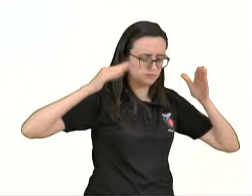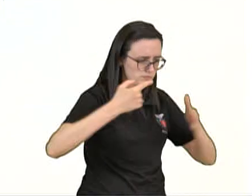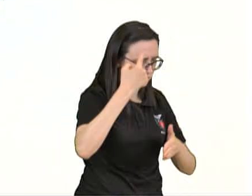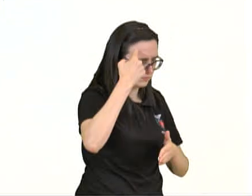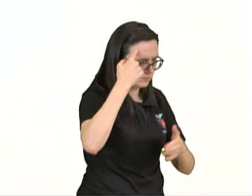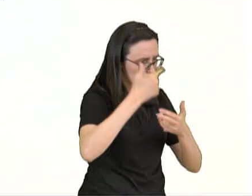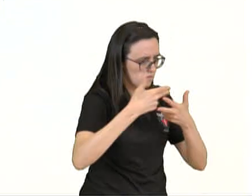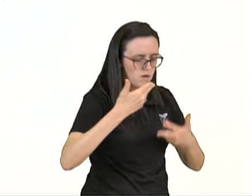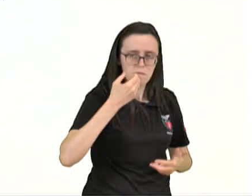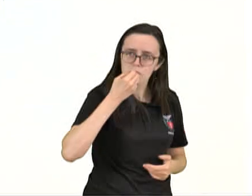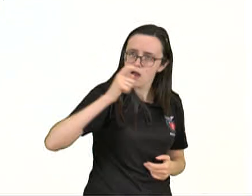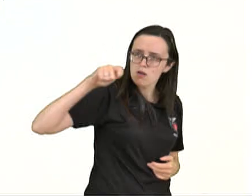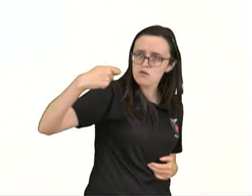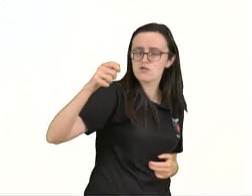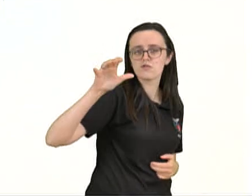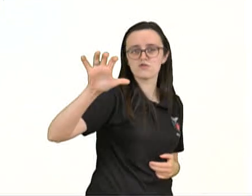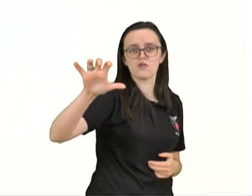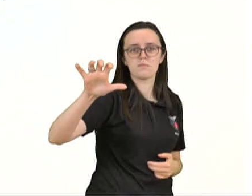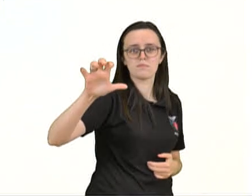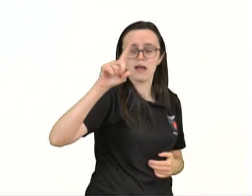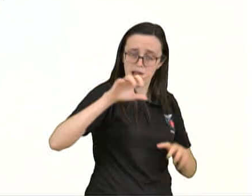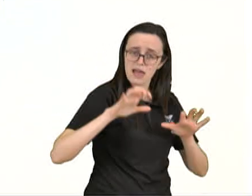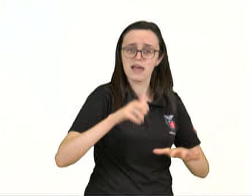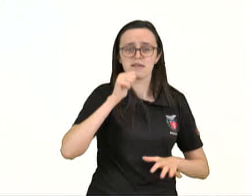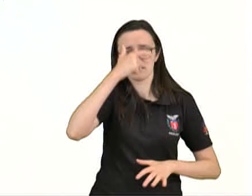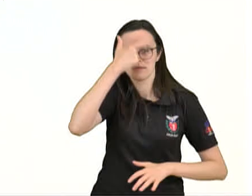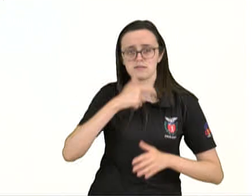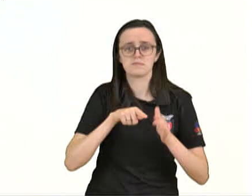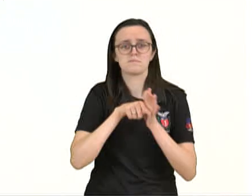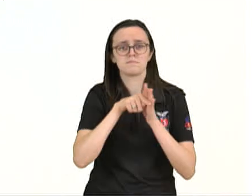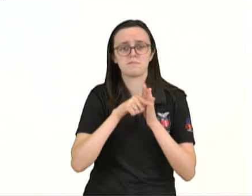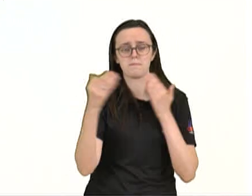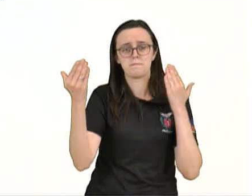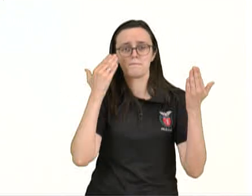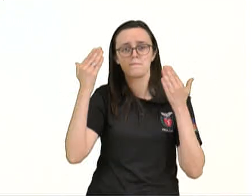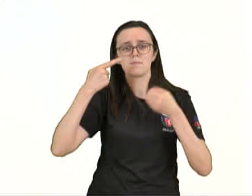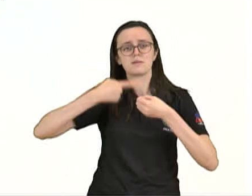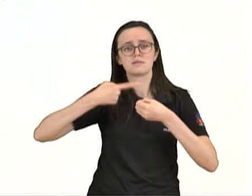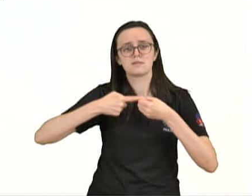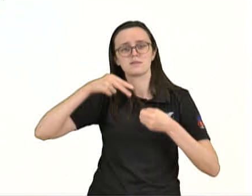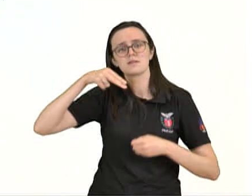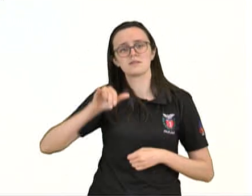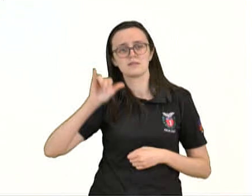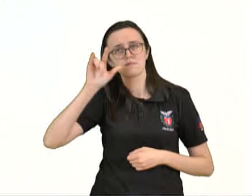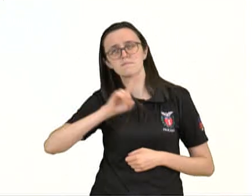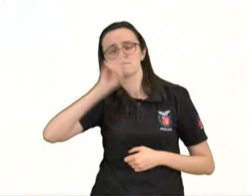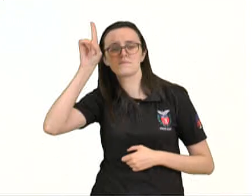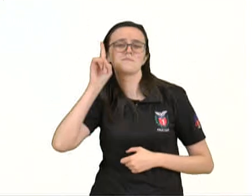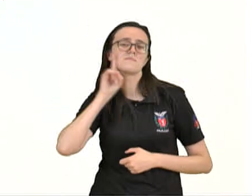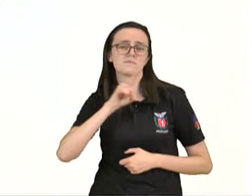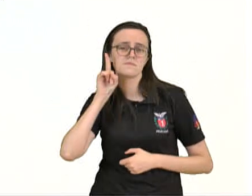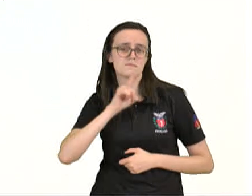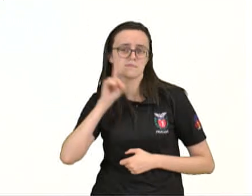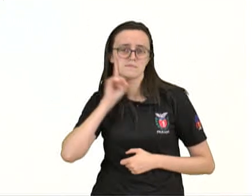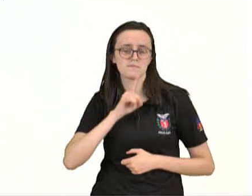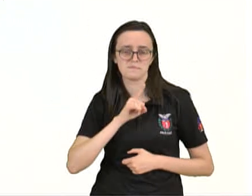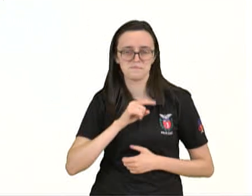pode aprender com isso. Diz essa pesquisadora aqui, ó, psicóloga da cidade de Nova York, a Anne